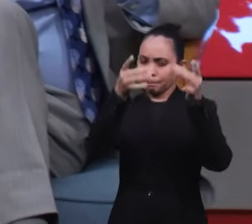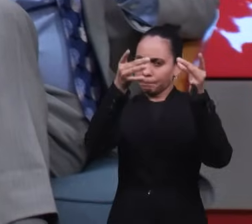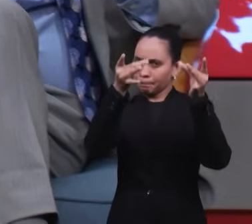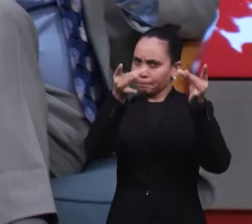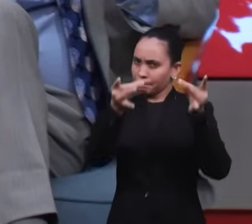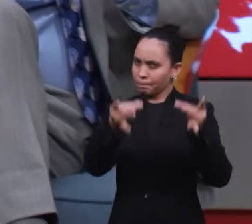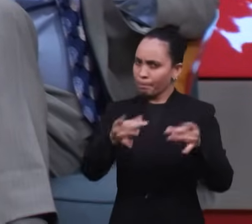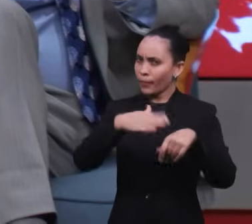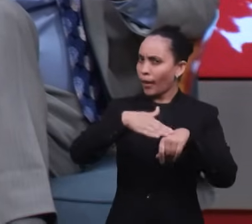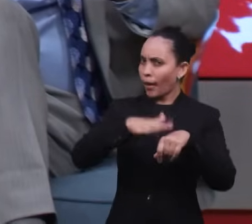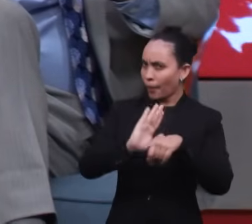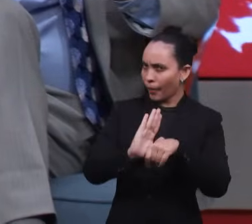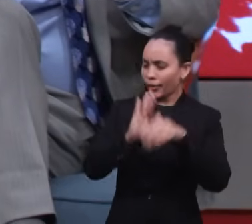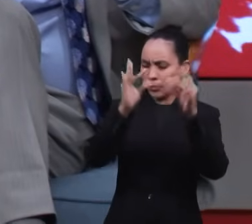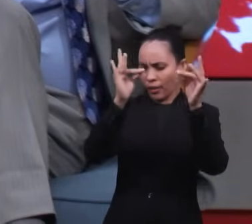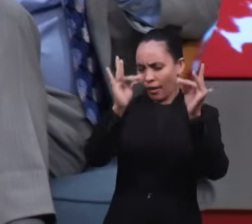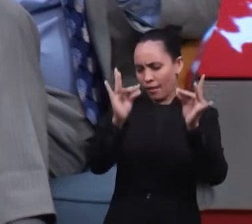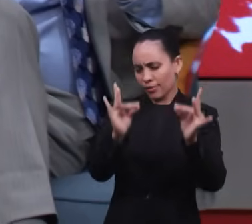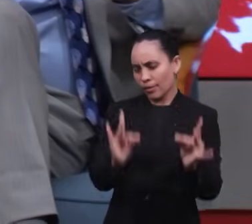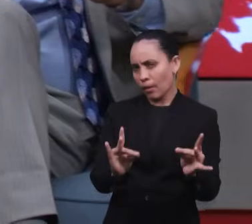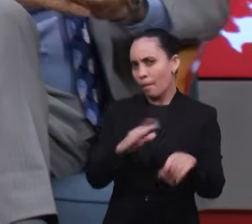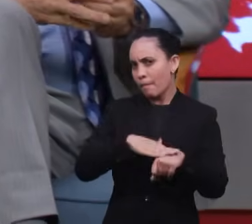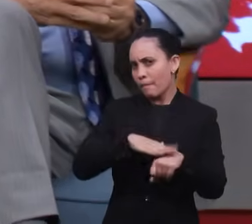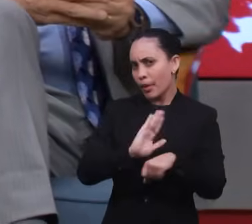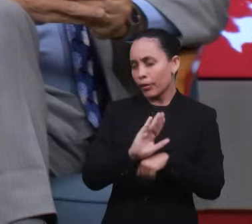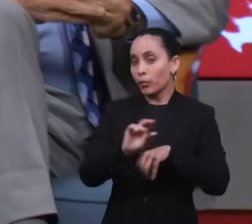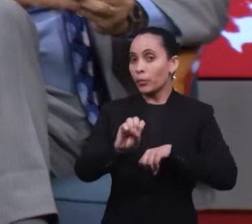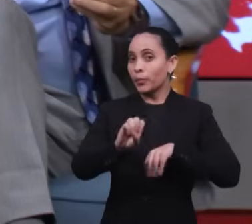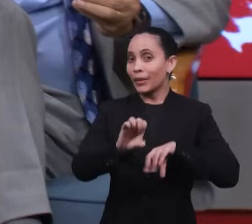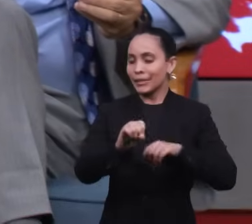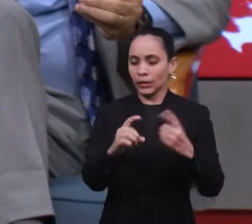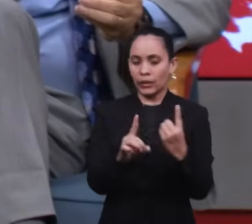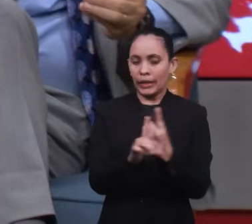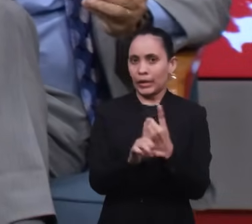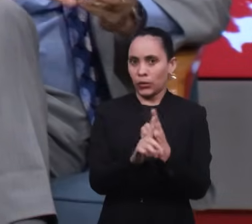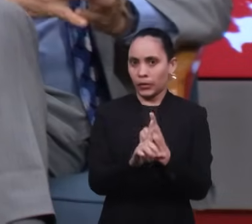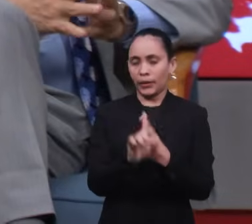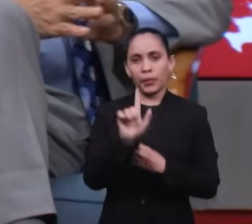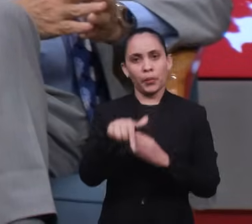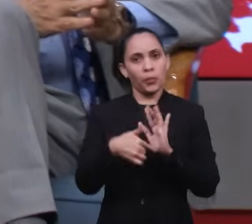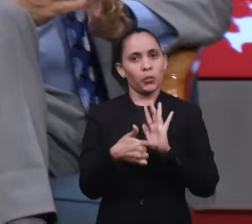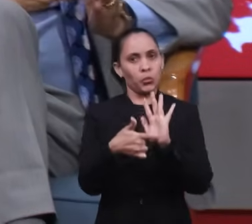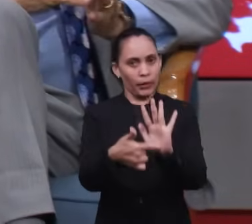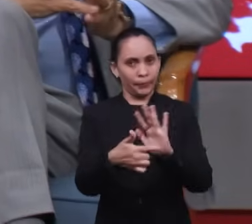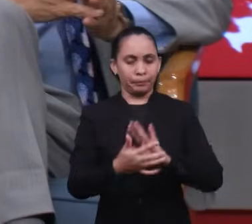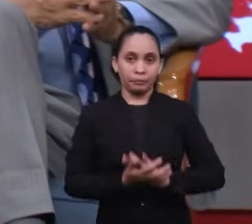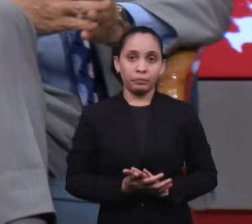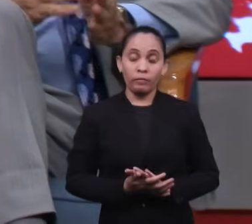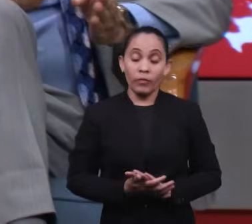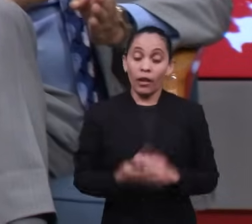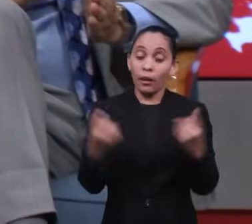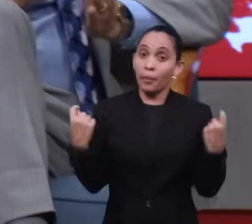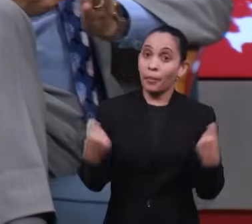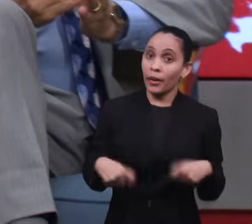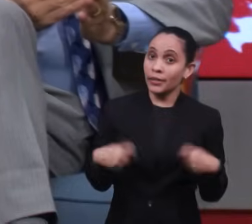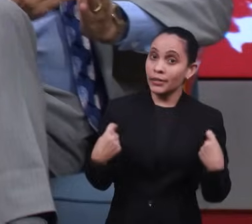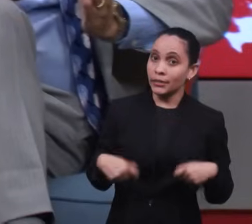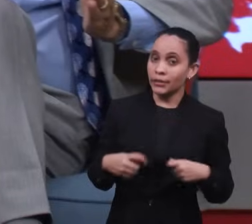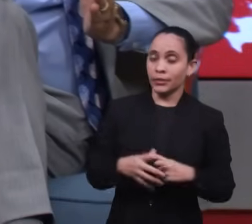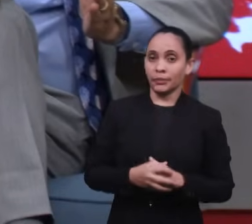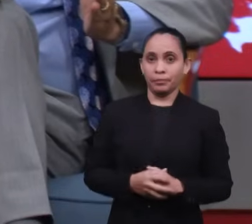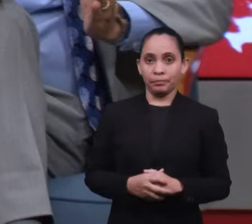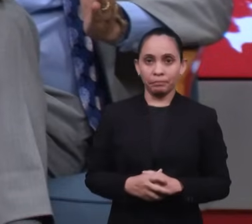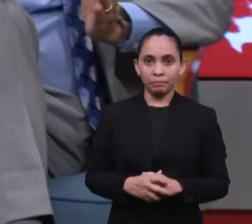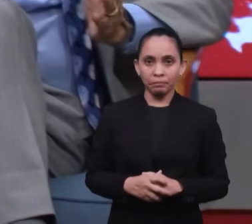algumas colocações a mais, como ensino doutrinário. Então, o que é que ele diz? Ele diz